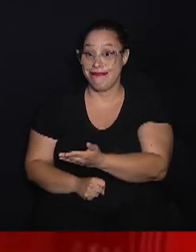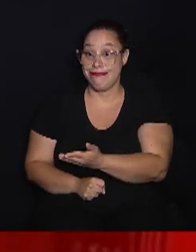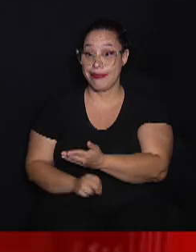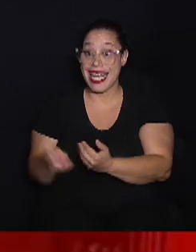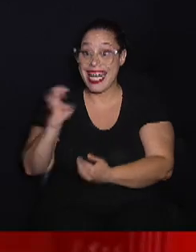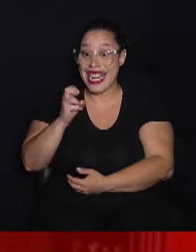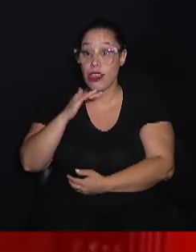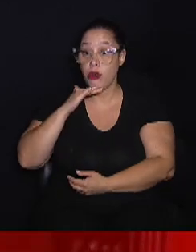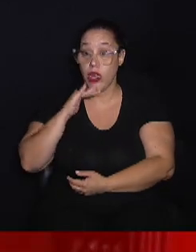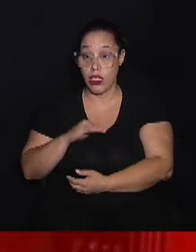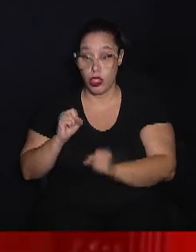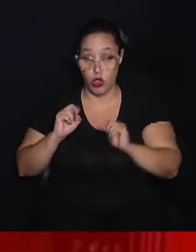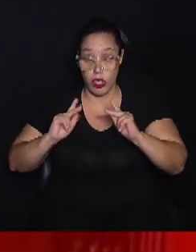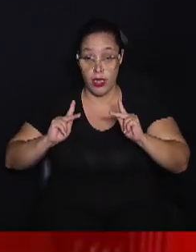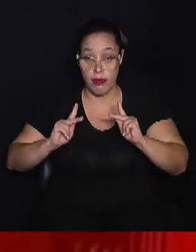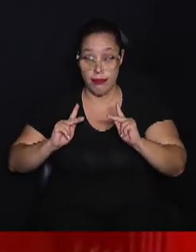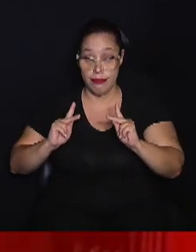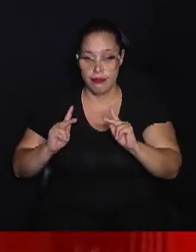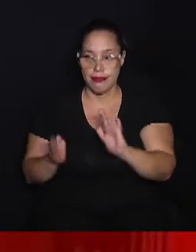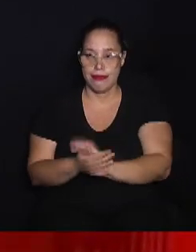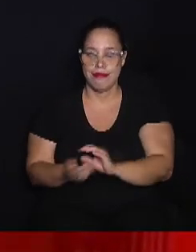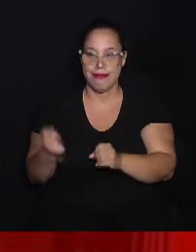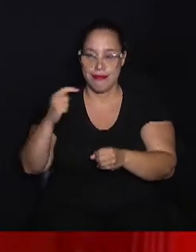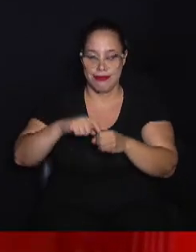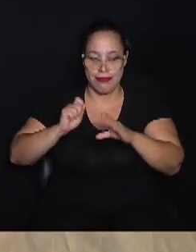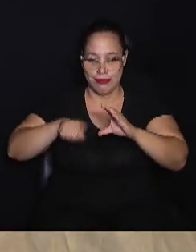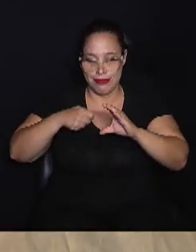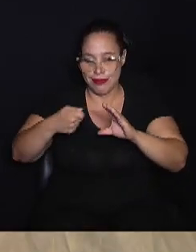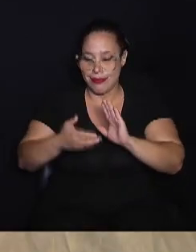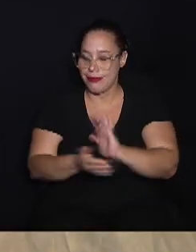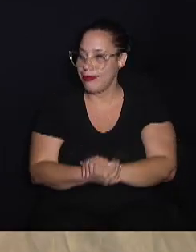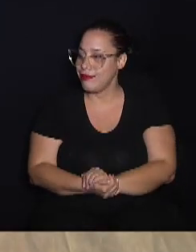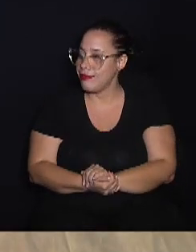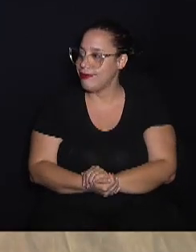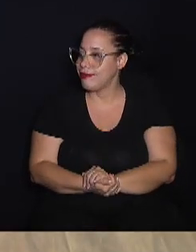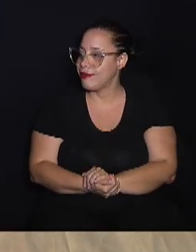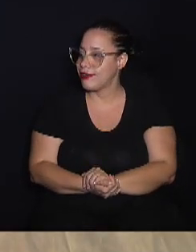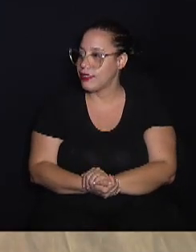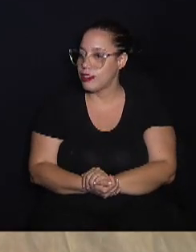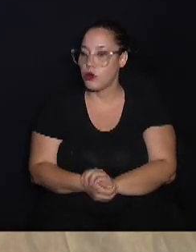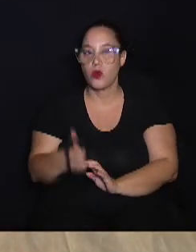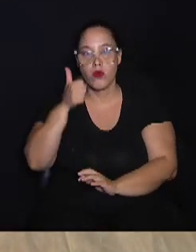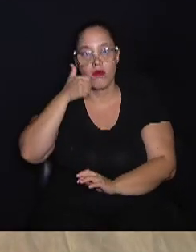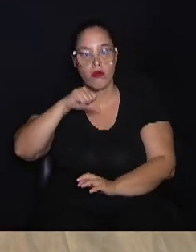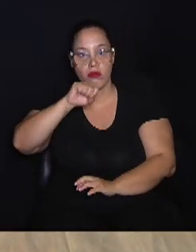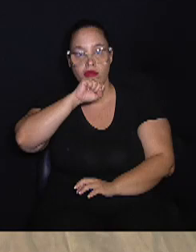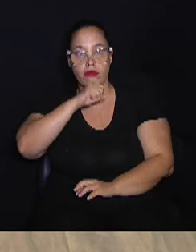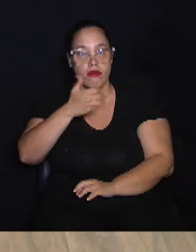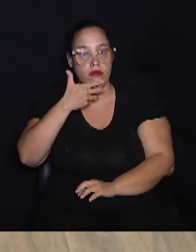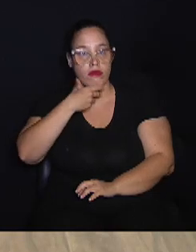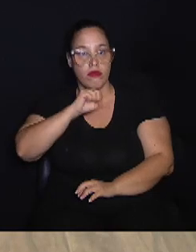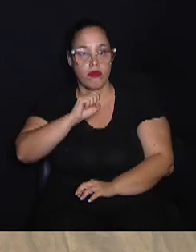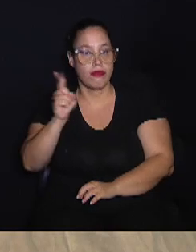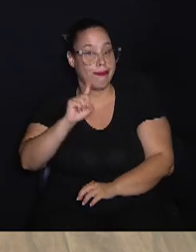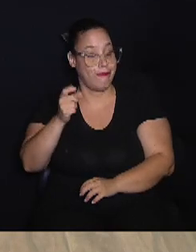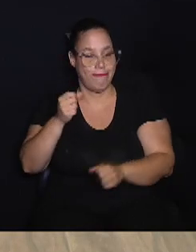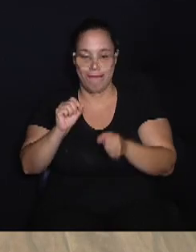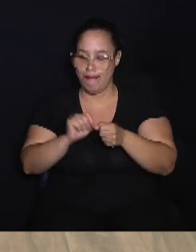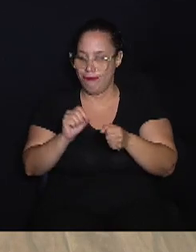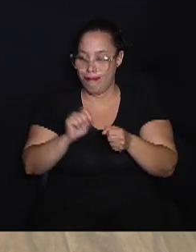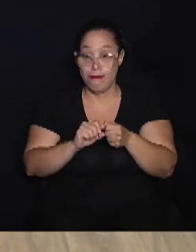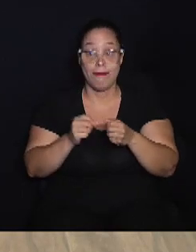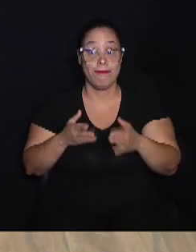É isso aí então Gabriel volto com você no estúdio pais e responsáveis que ainda não fizeram